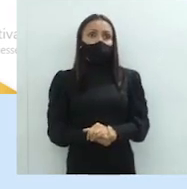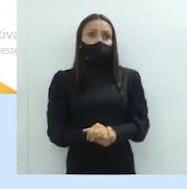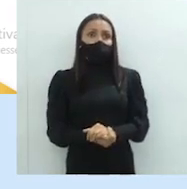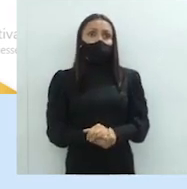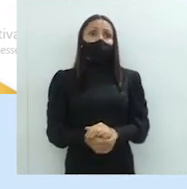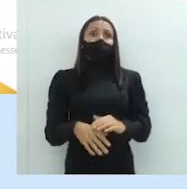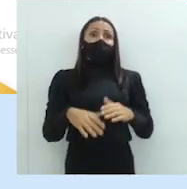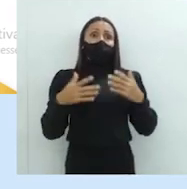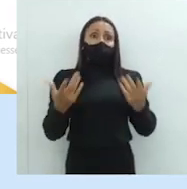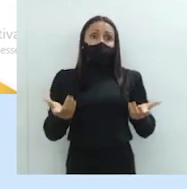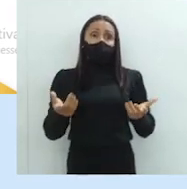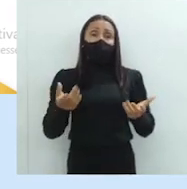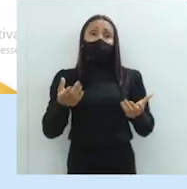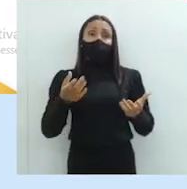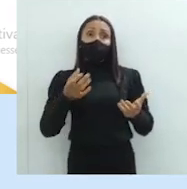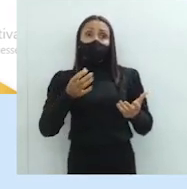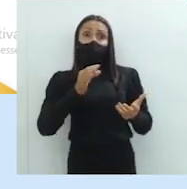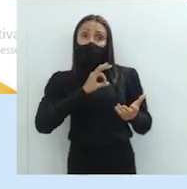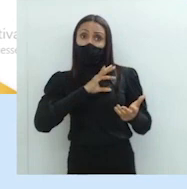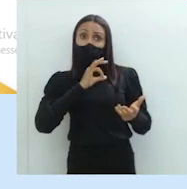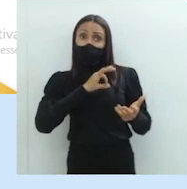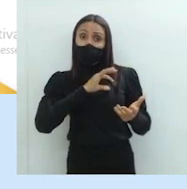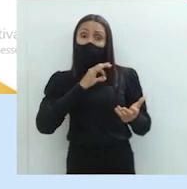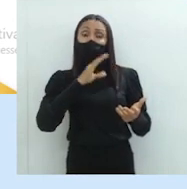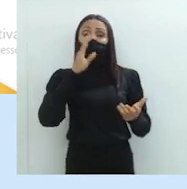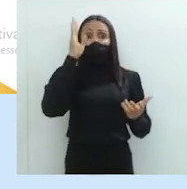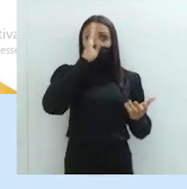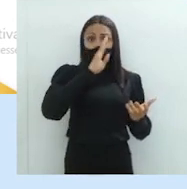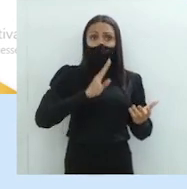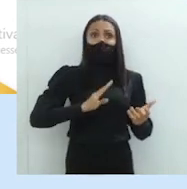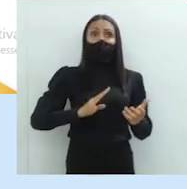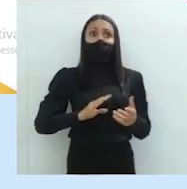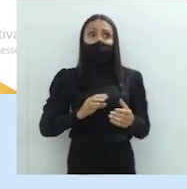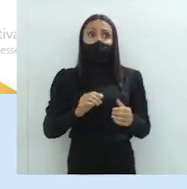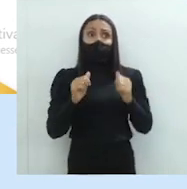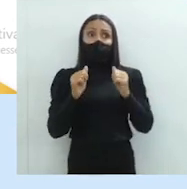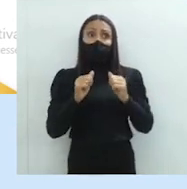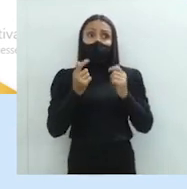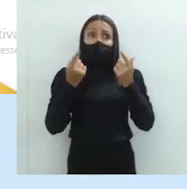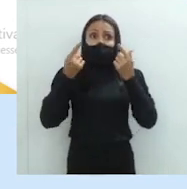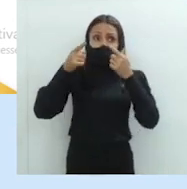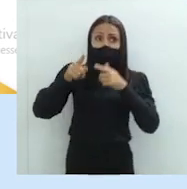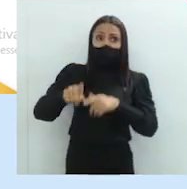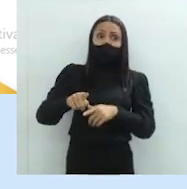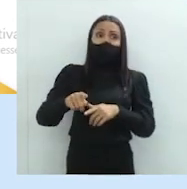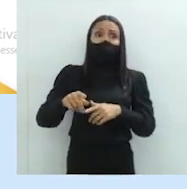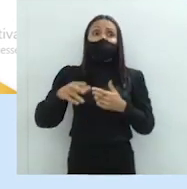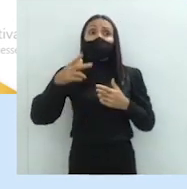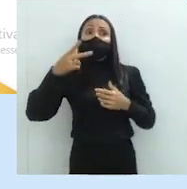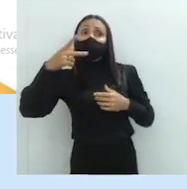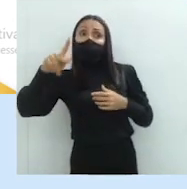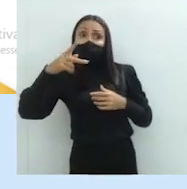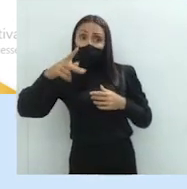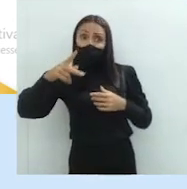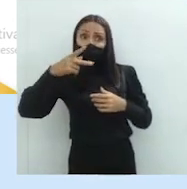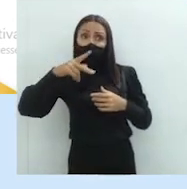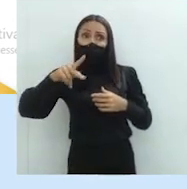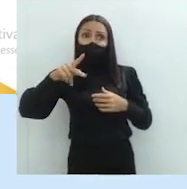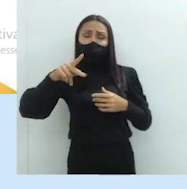com medo de que o Brasil pudesse atacá-lo, o